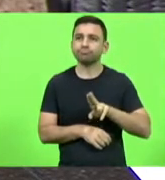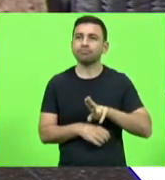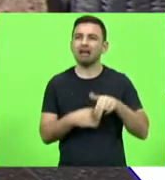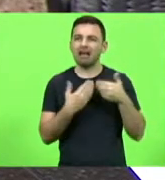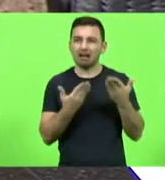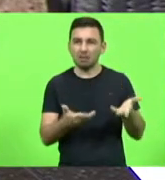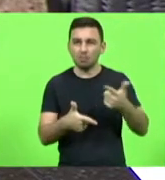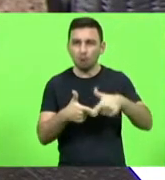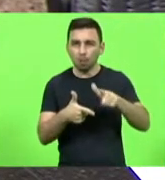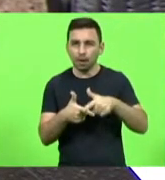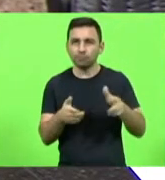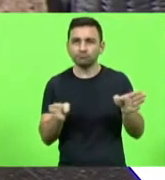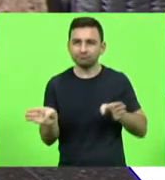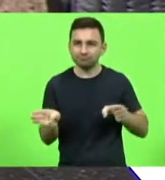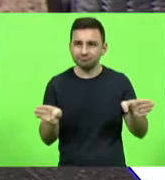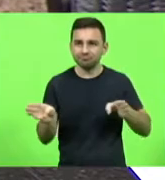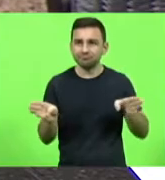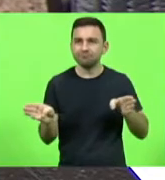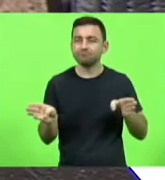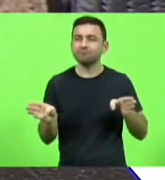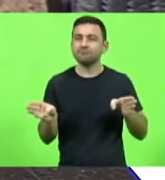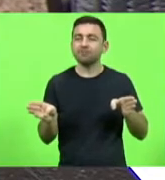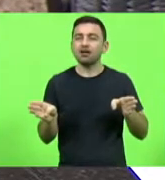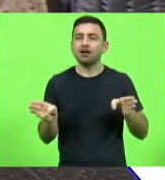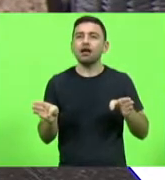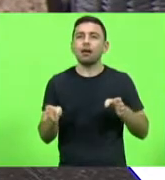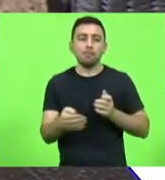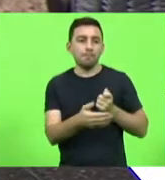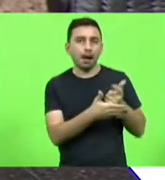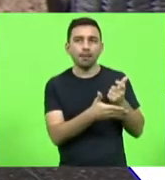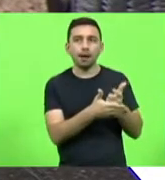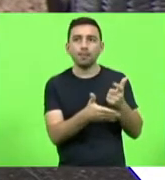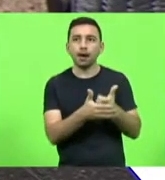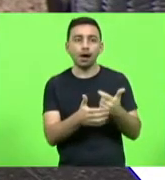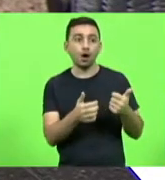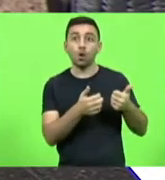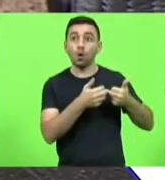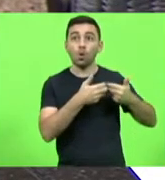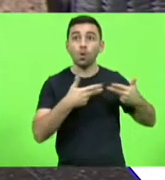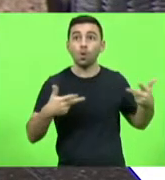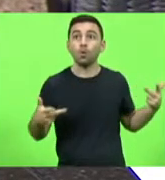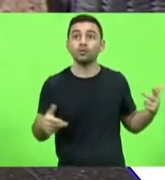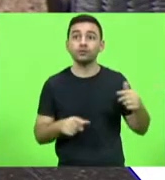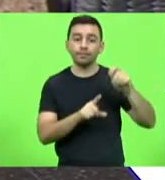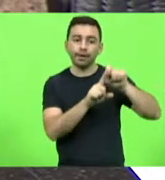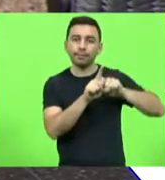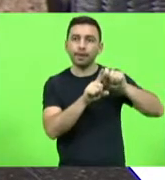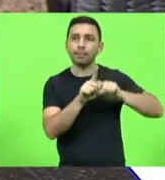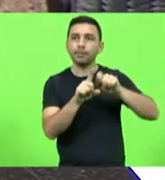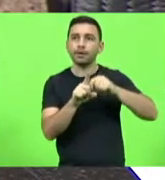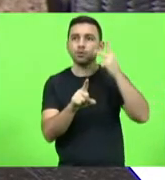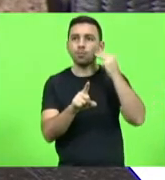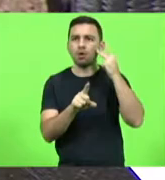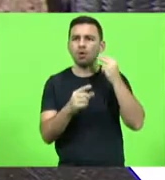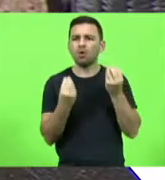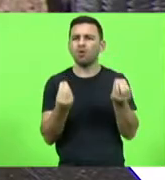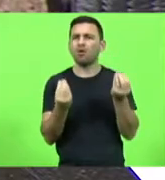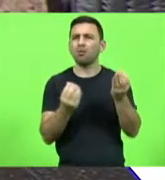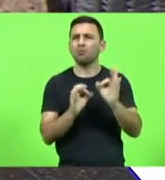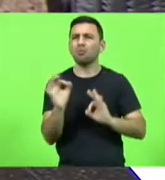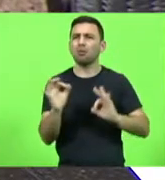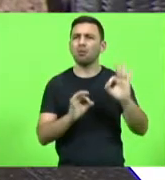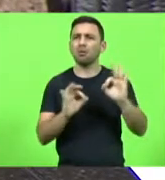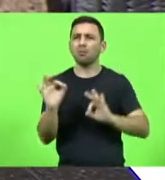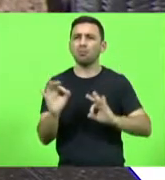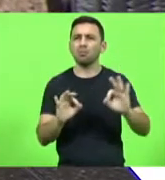momentânea e artificial para pagar despesas correntes. como que isso pode ser colocar a casa em ordem? Como